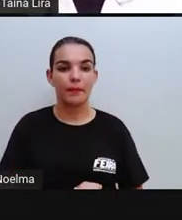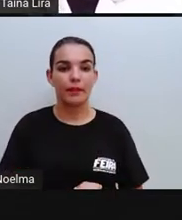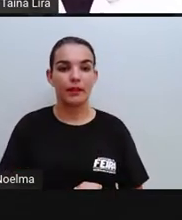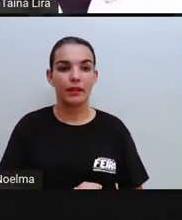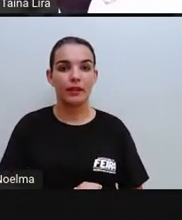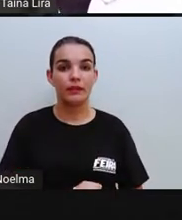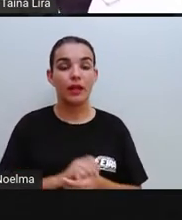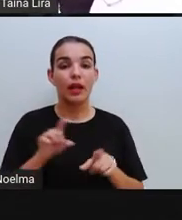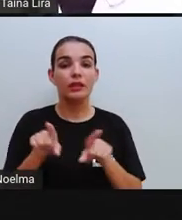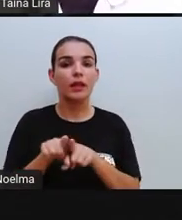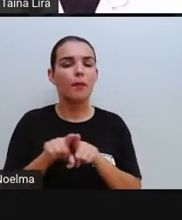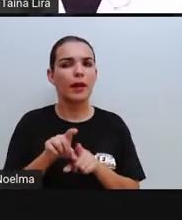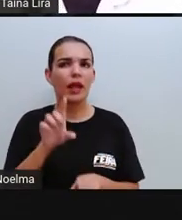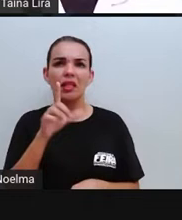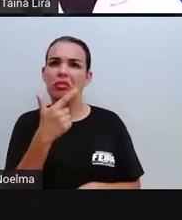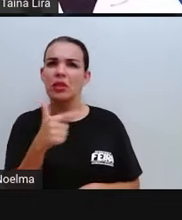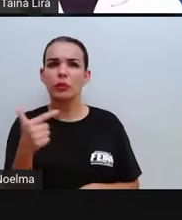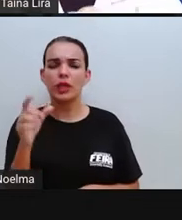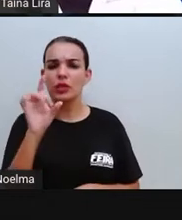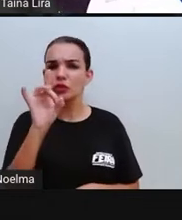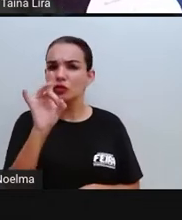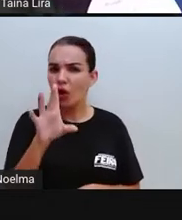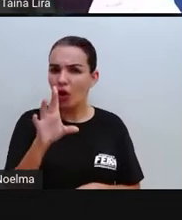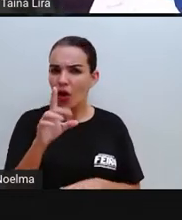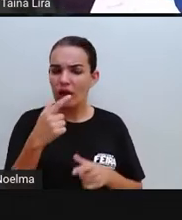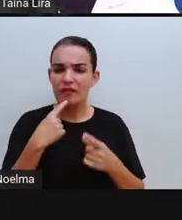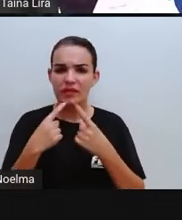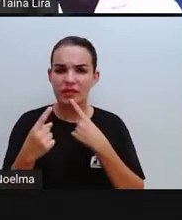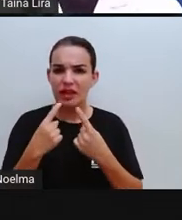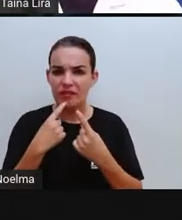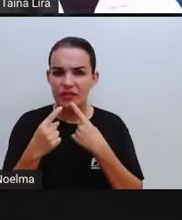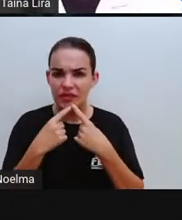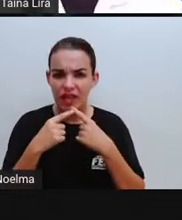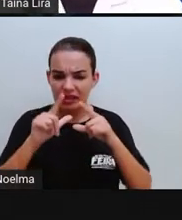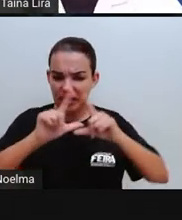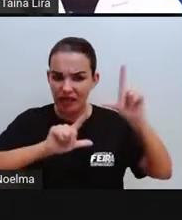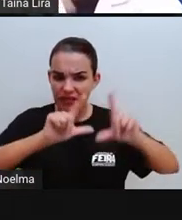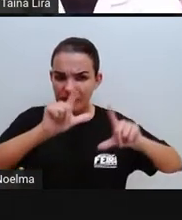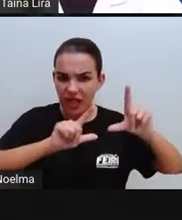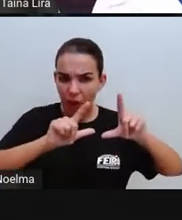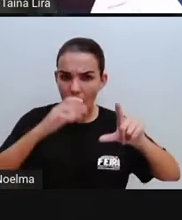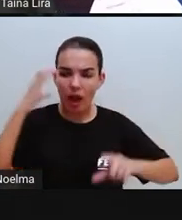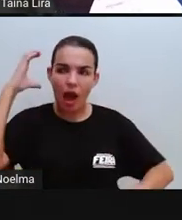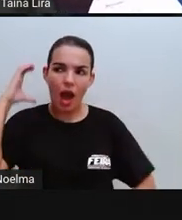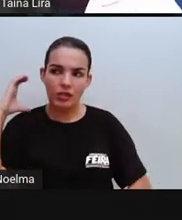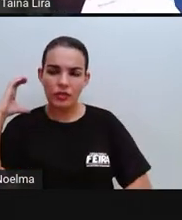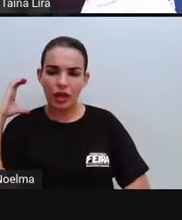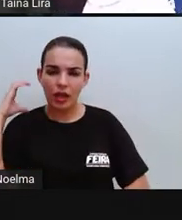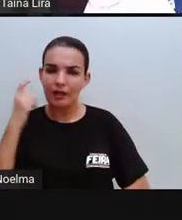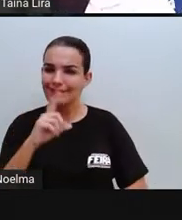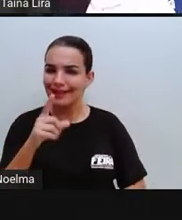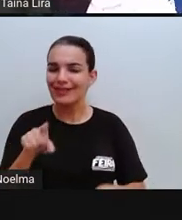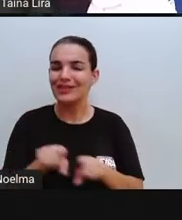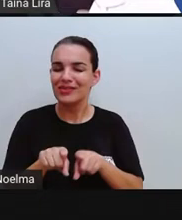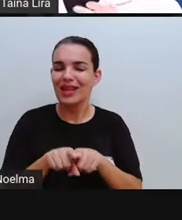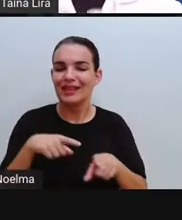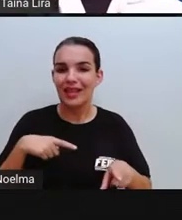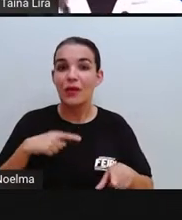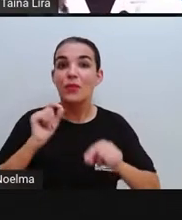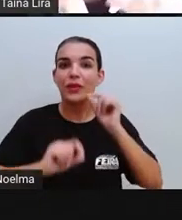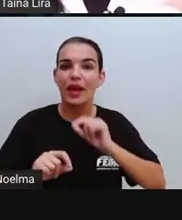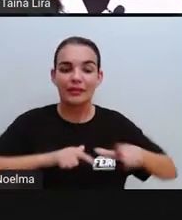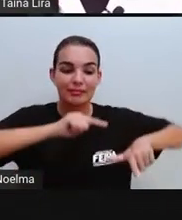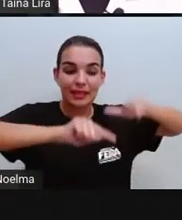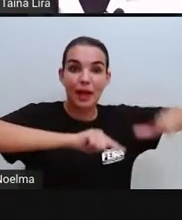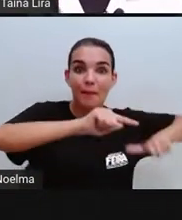entrevista na TV, na rádio. Existem outros tipos de entrevista. Existe a entrevista ali de emprego, existe a entrevista ali, ó,